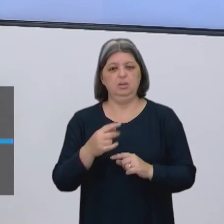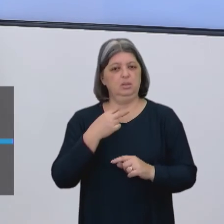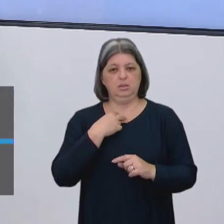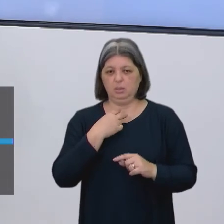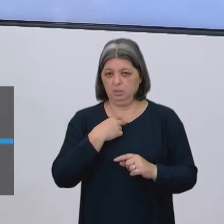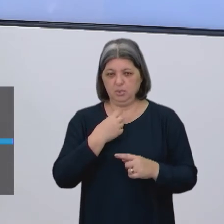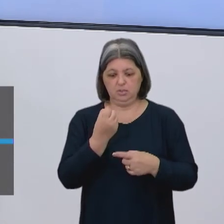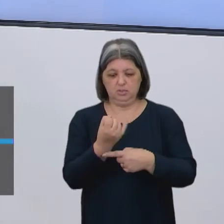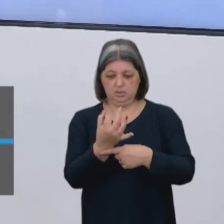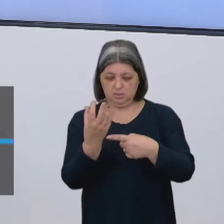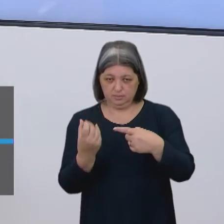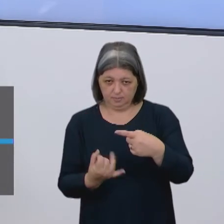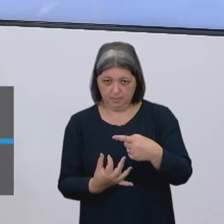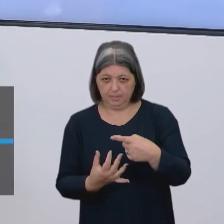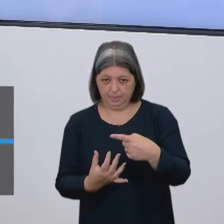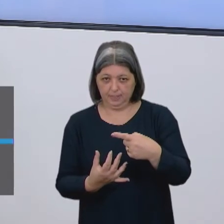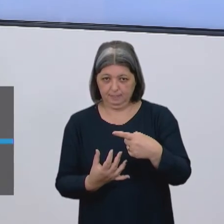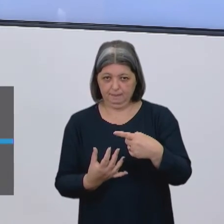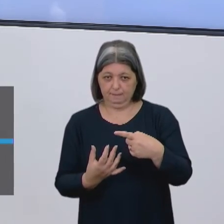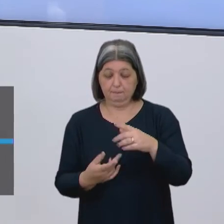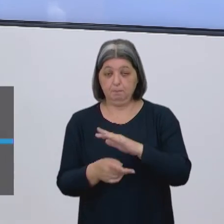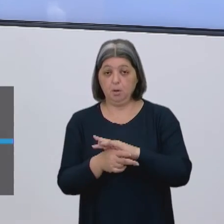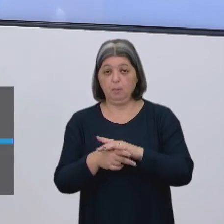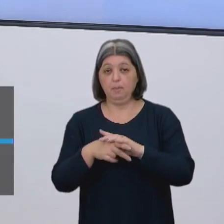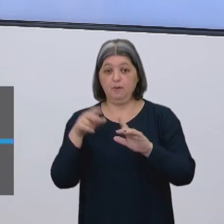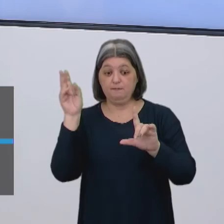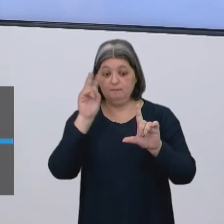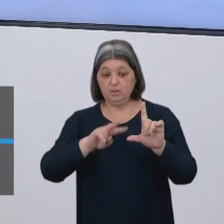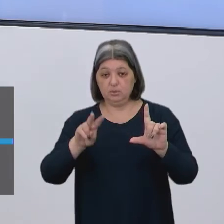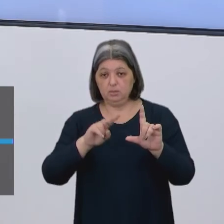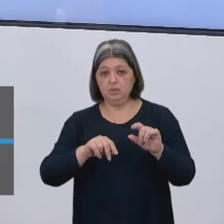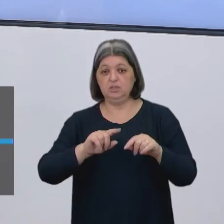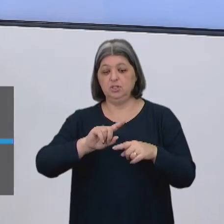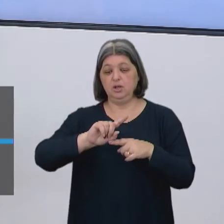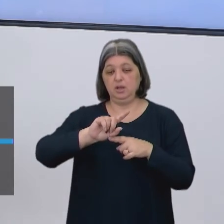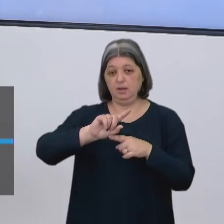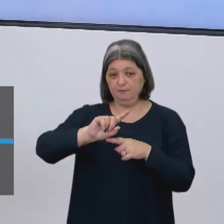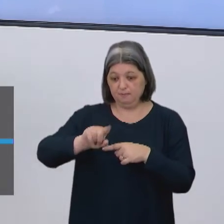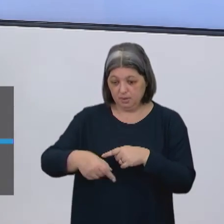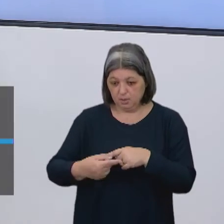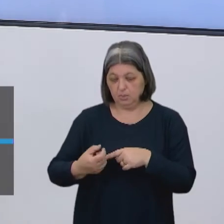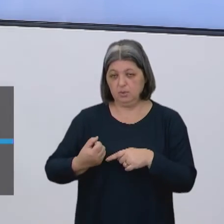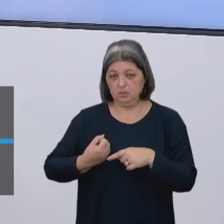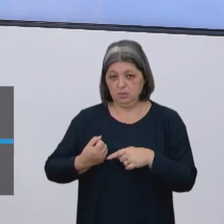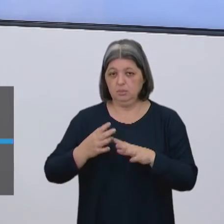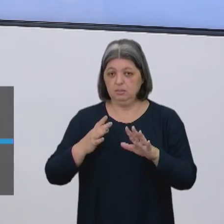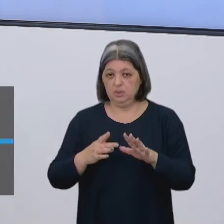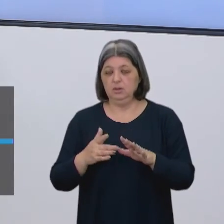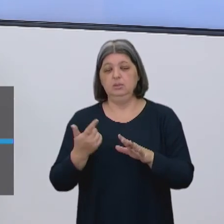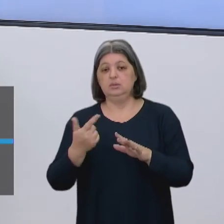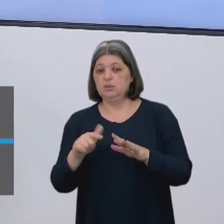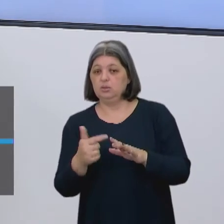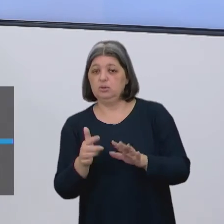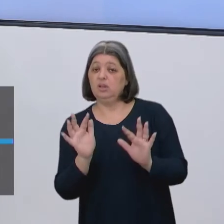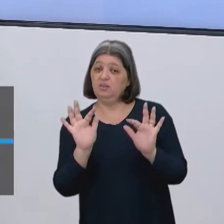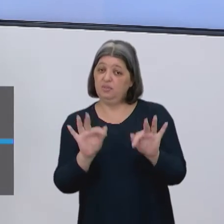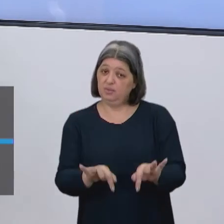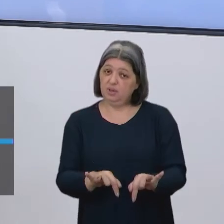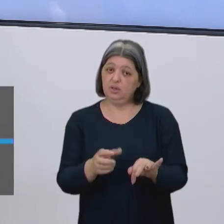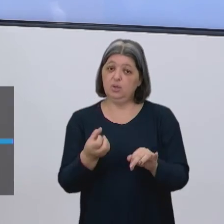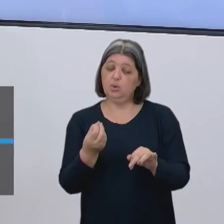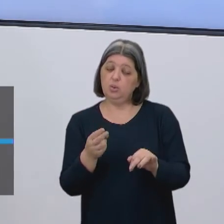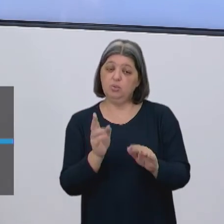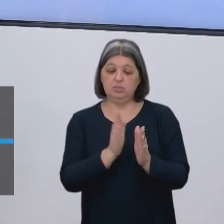fração. Visualmente, aquele número que é vírgula, que não tem fim e que não repete. Que pode estar camuflado